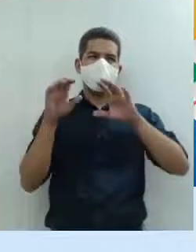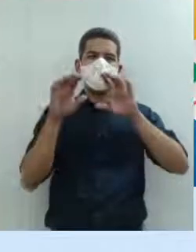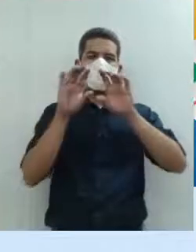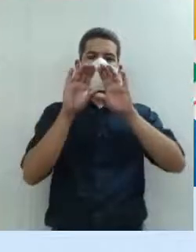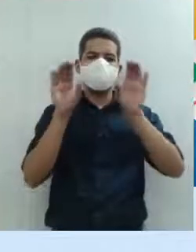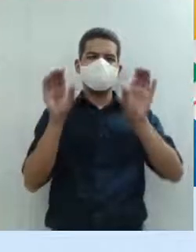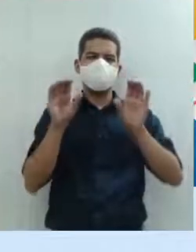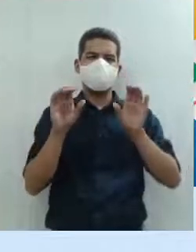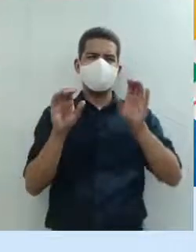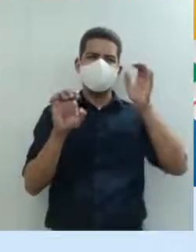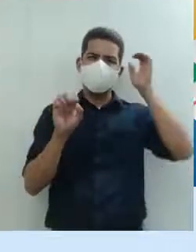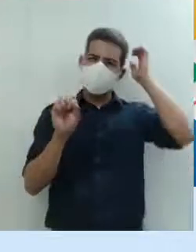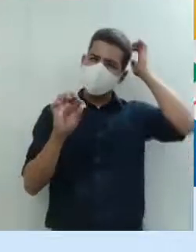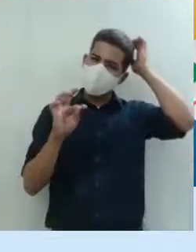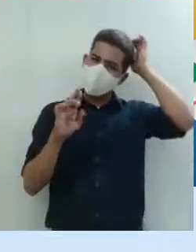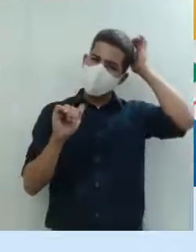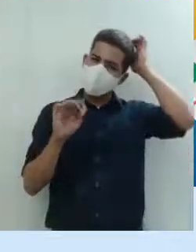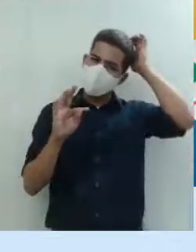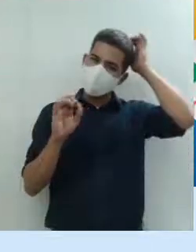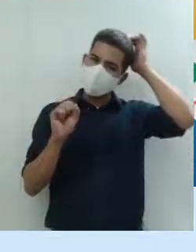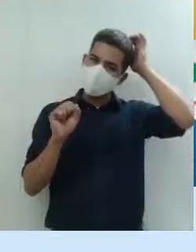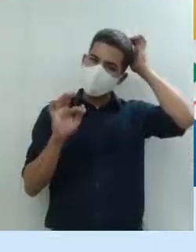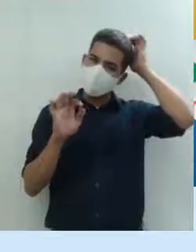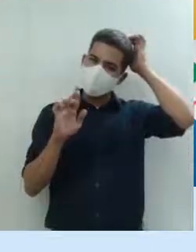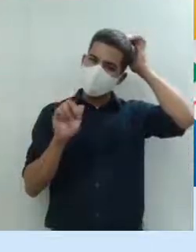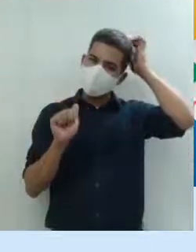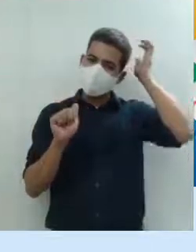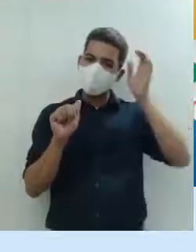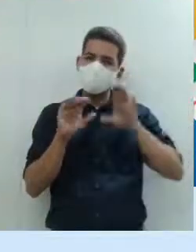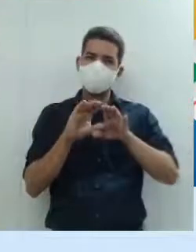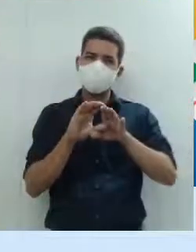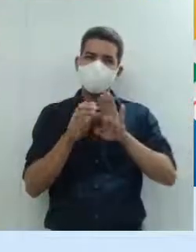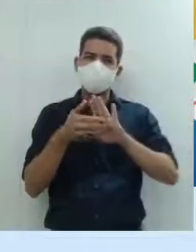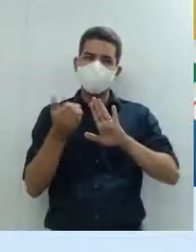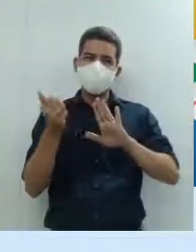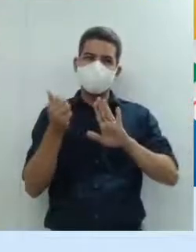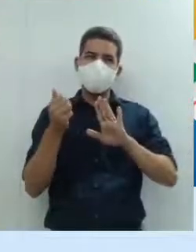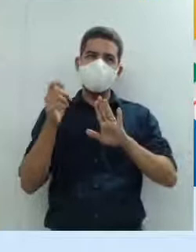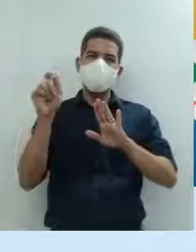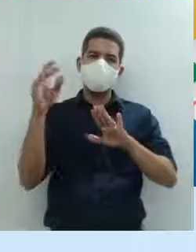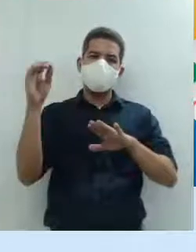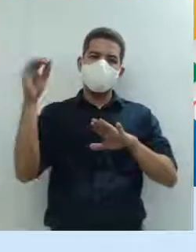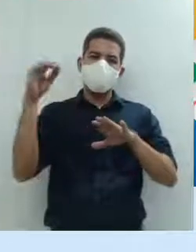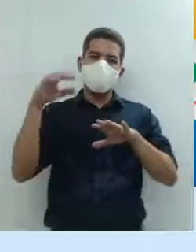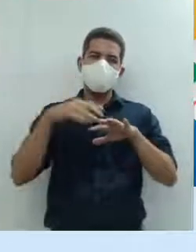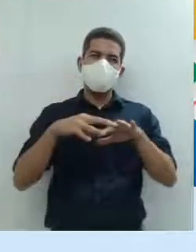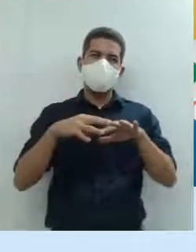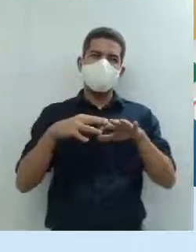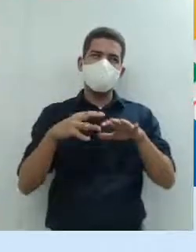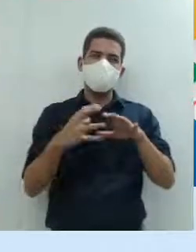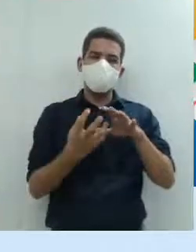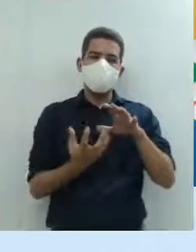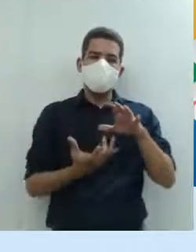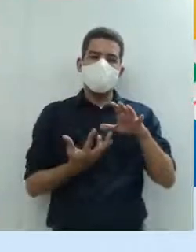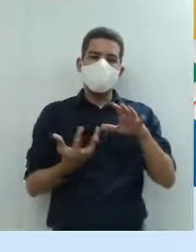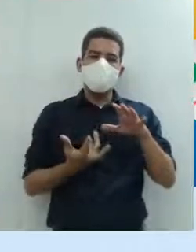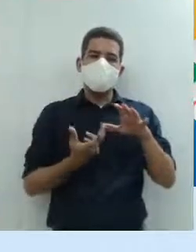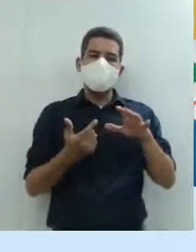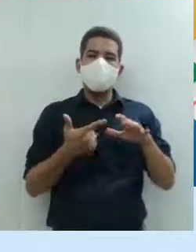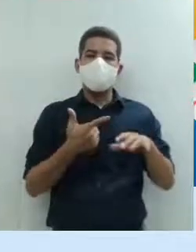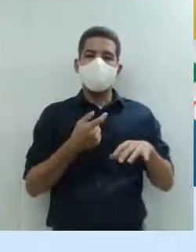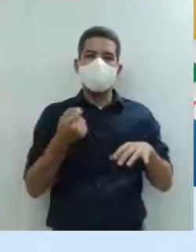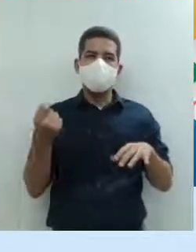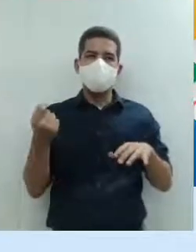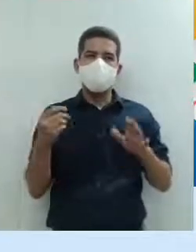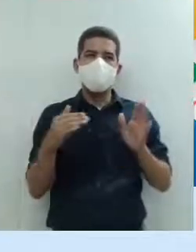sua incidência total no planeta. Se eu tirasse ela, a temperatura da superfície onde a gente vive iria variar de 200